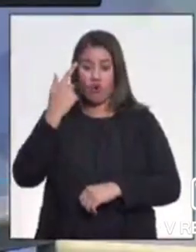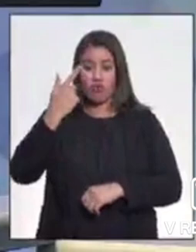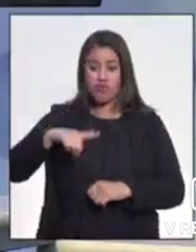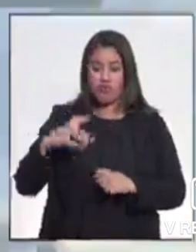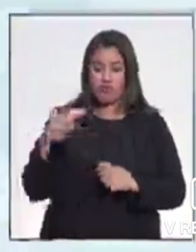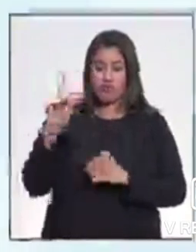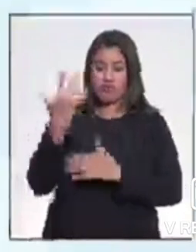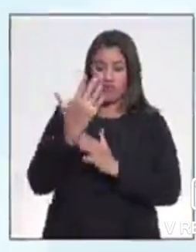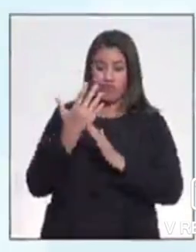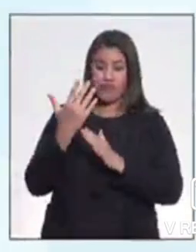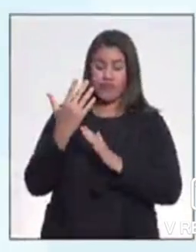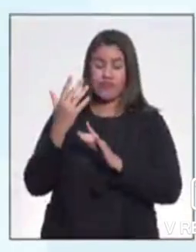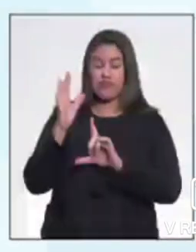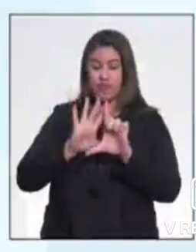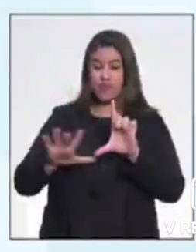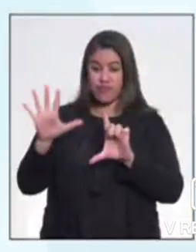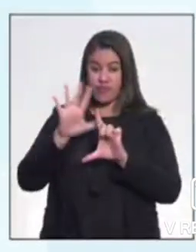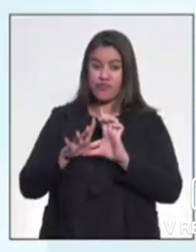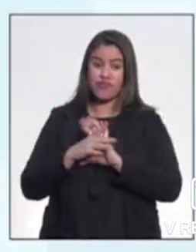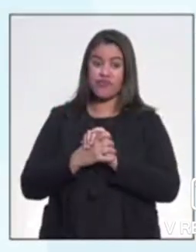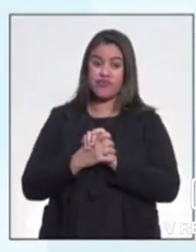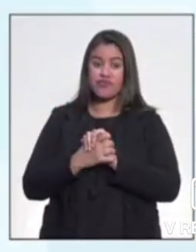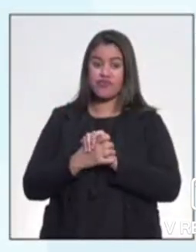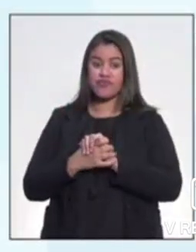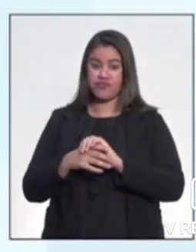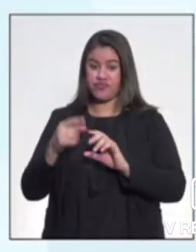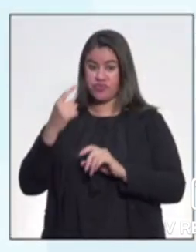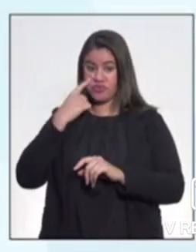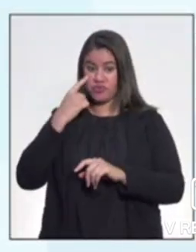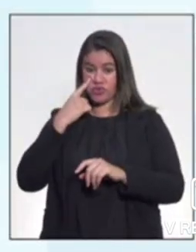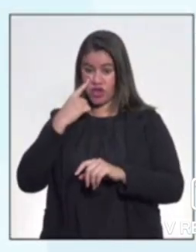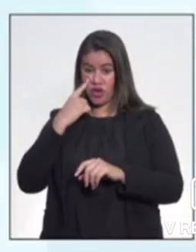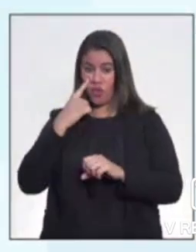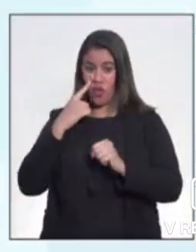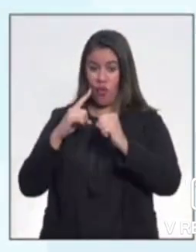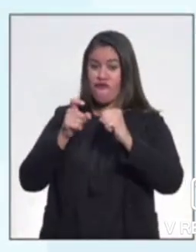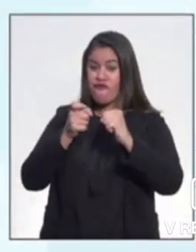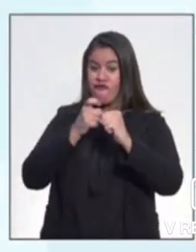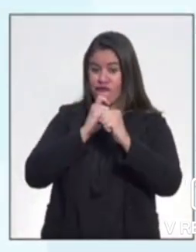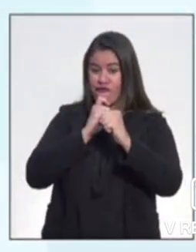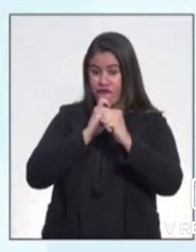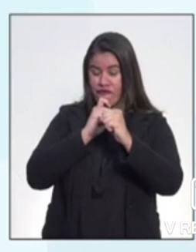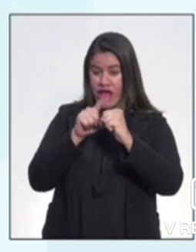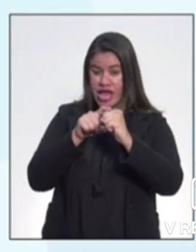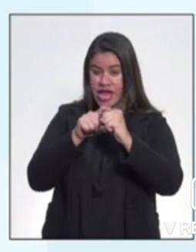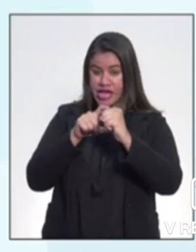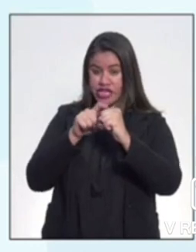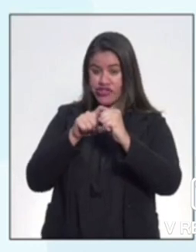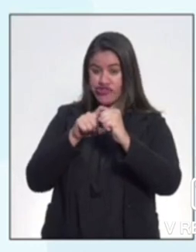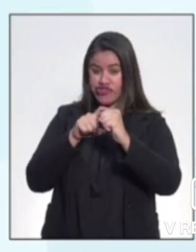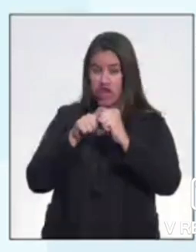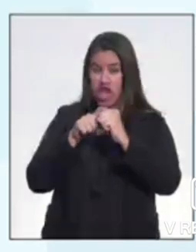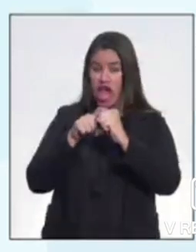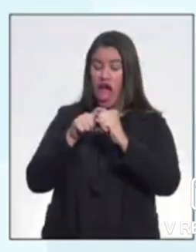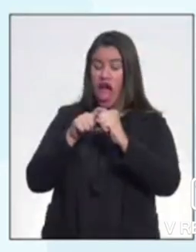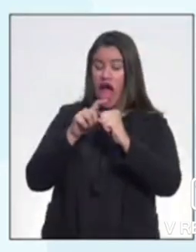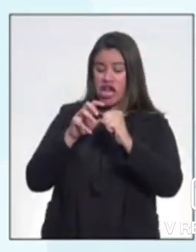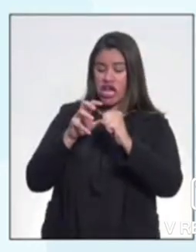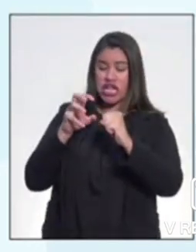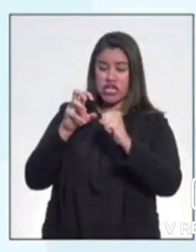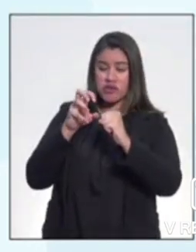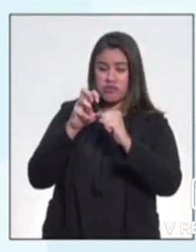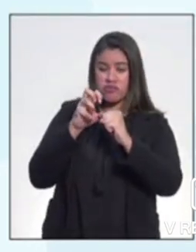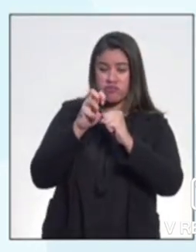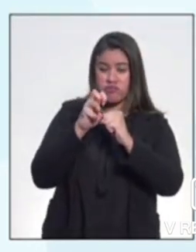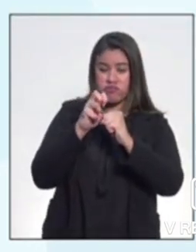favor. E quando ele retorna para o teu estado, então ele está no estado excitado. Quando ele retorna, ele libera energia. Isso